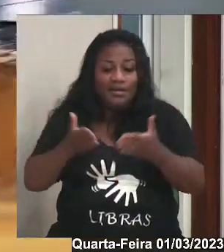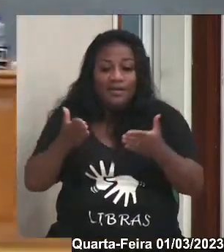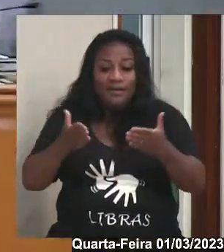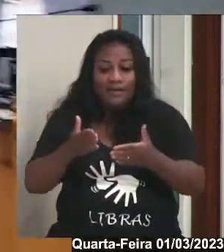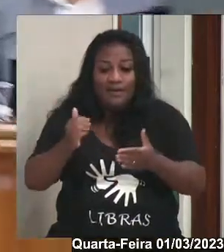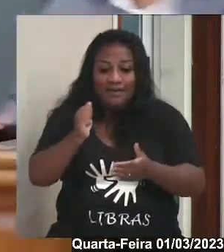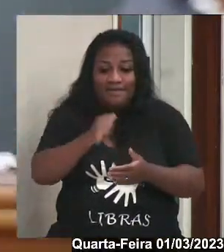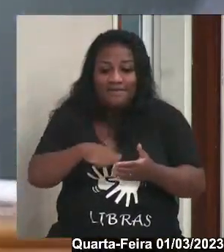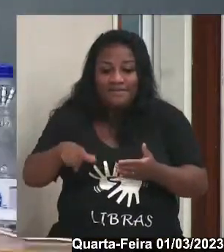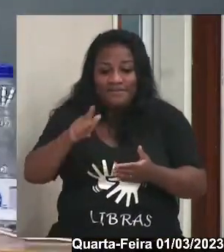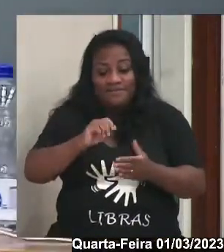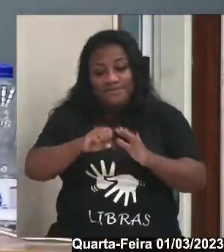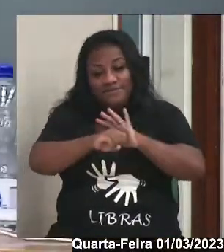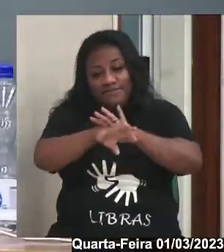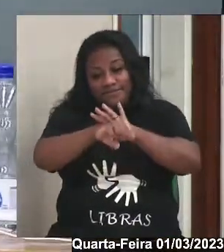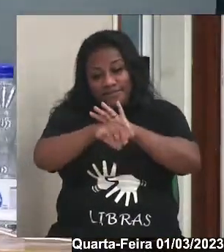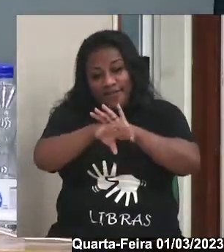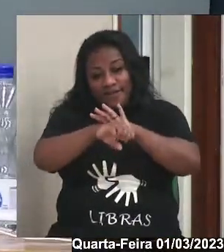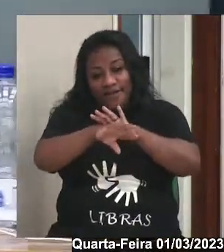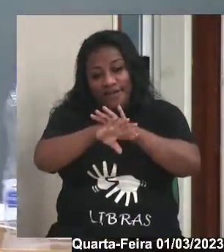Indicação número 30/2023,